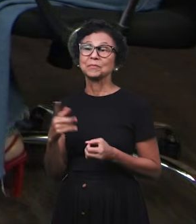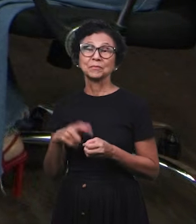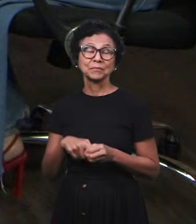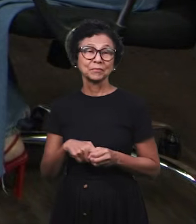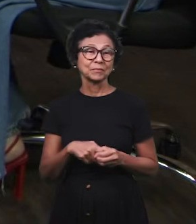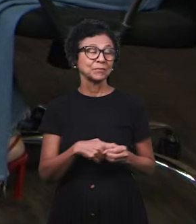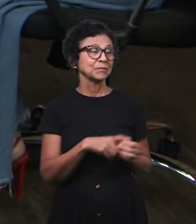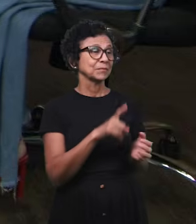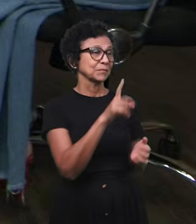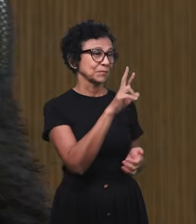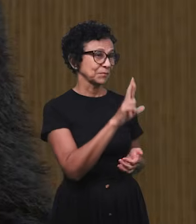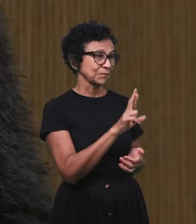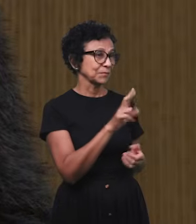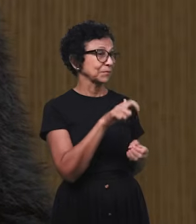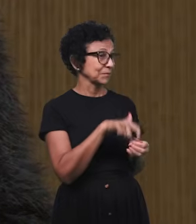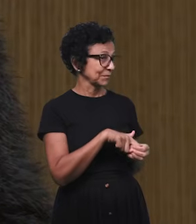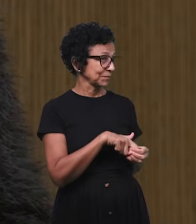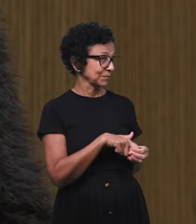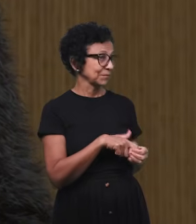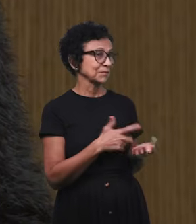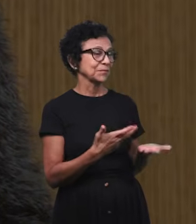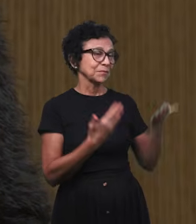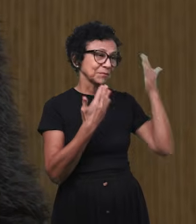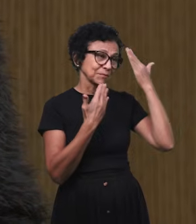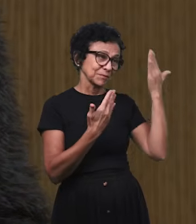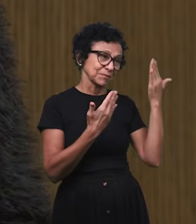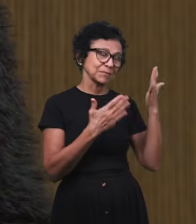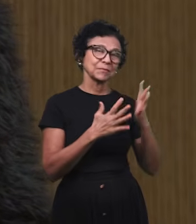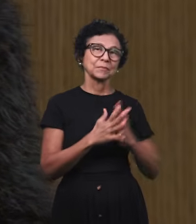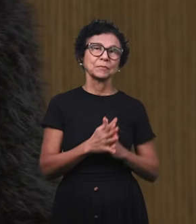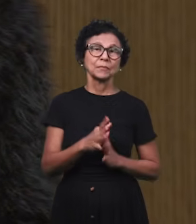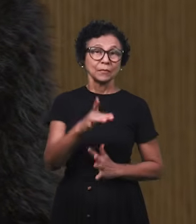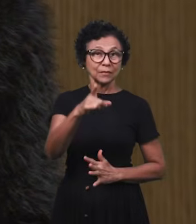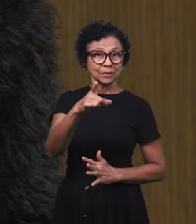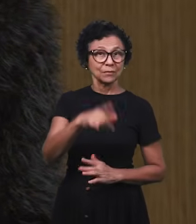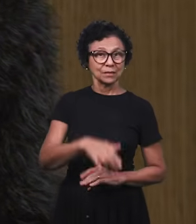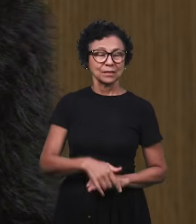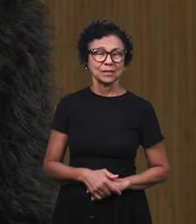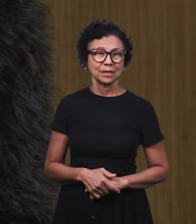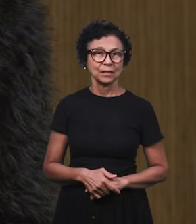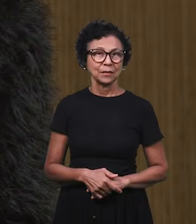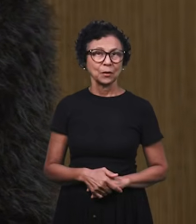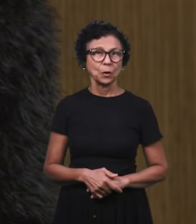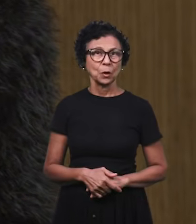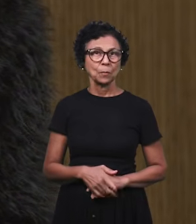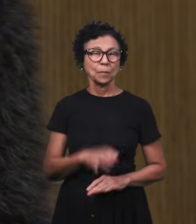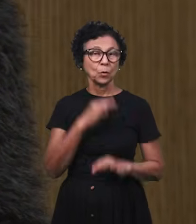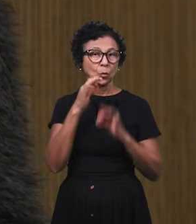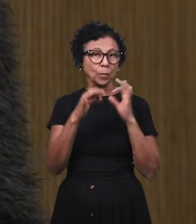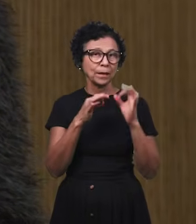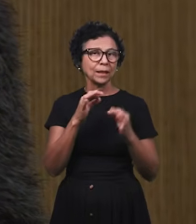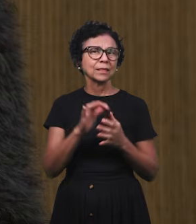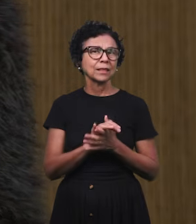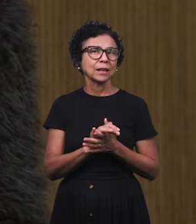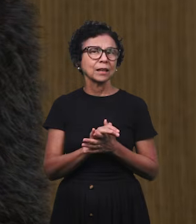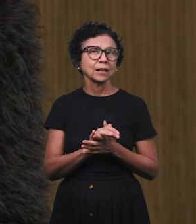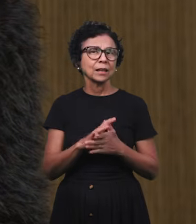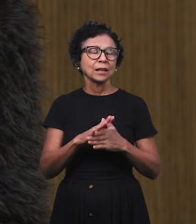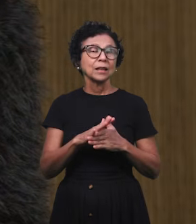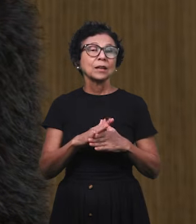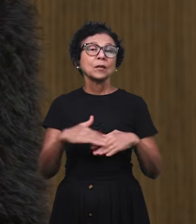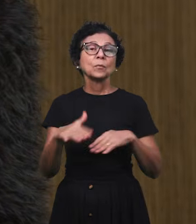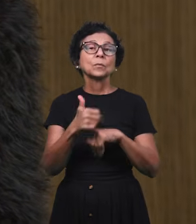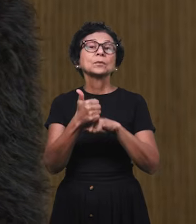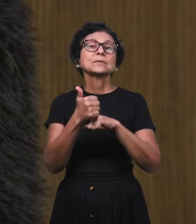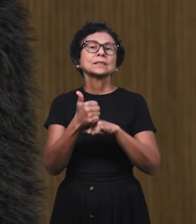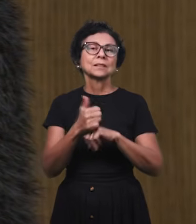vez, muito obrigada. E a você, jovem, que está aí, não deixe de colocar aqui no comentário a profissão que você quer que a gente, né,